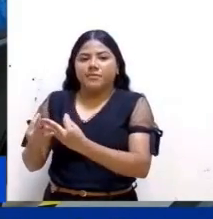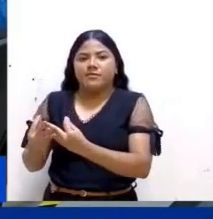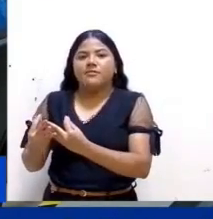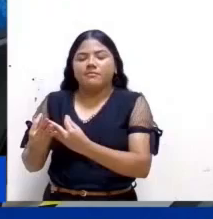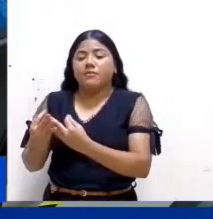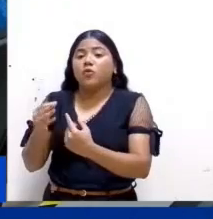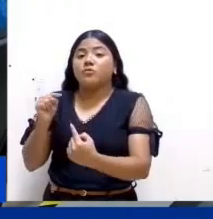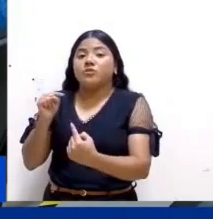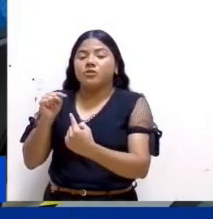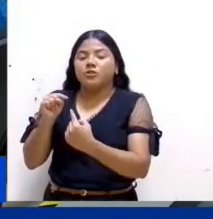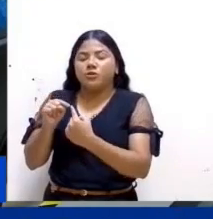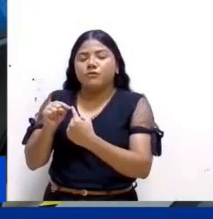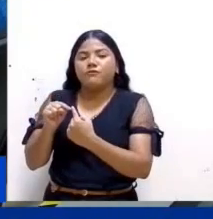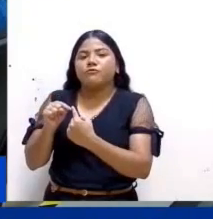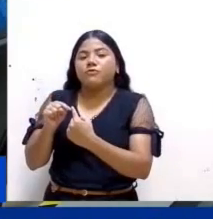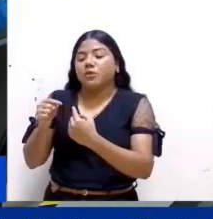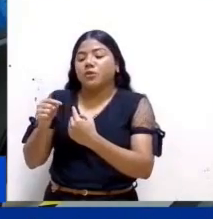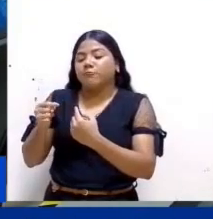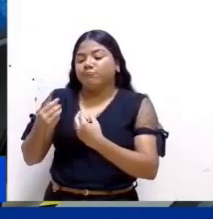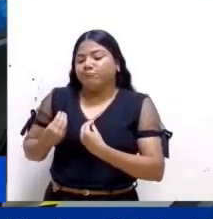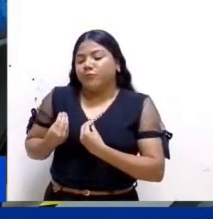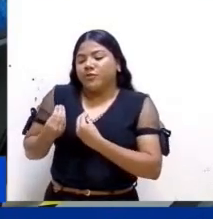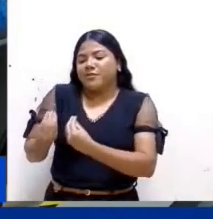função de oferecer